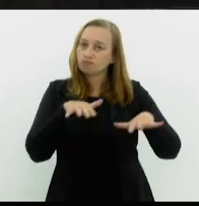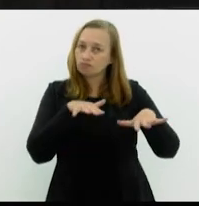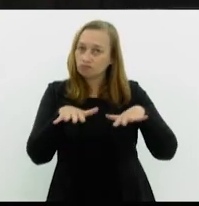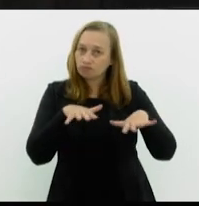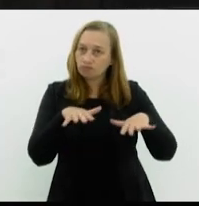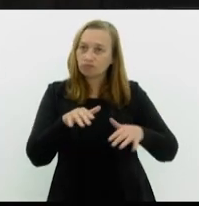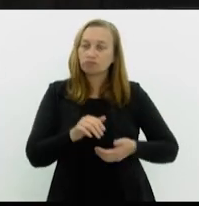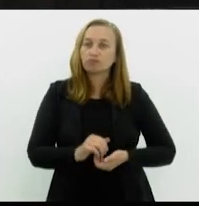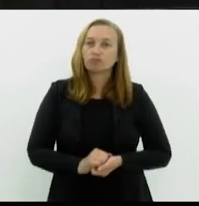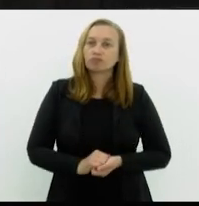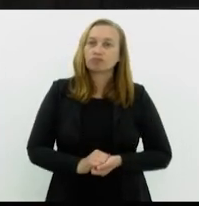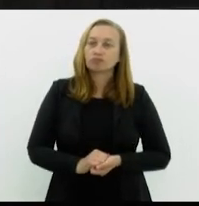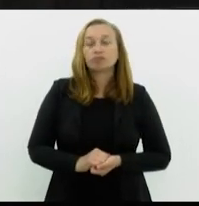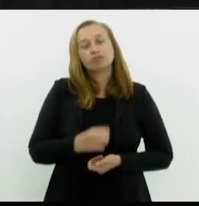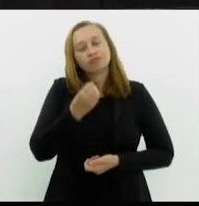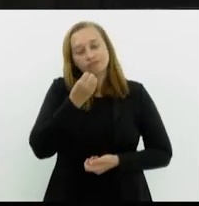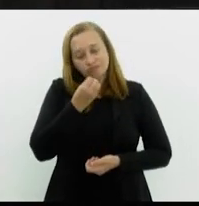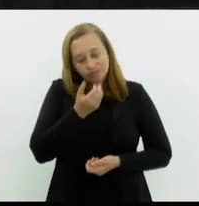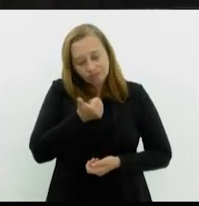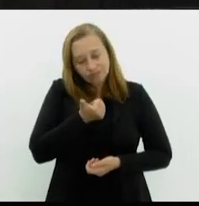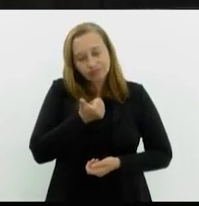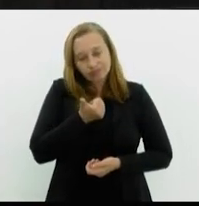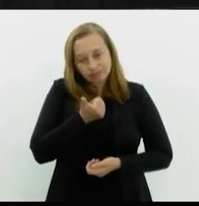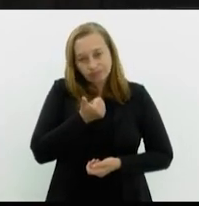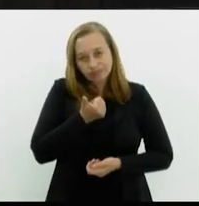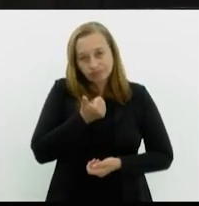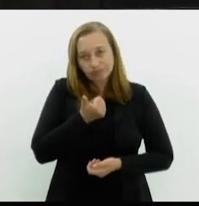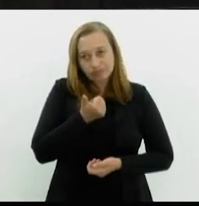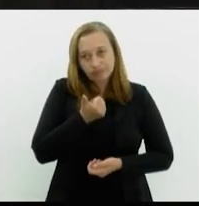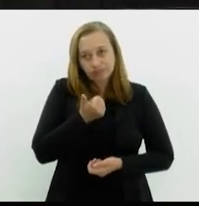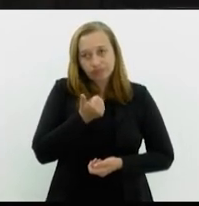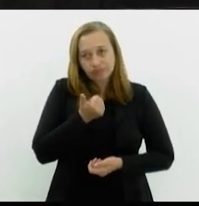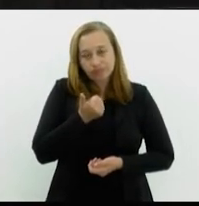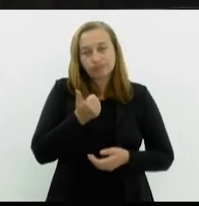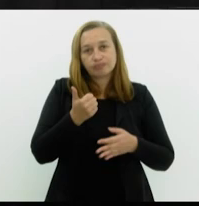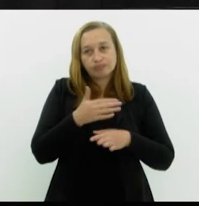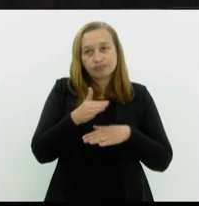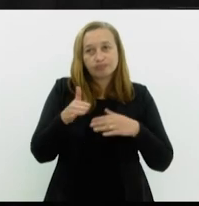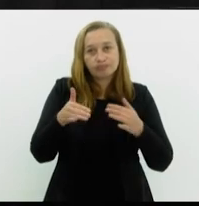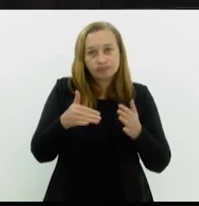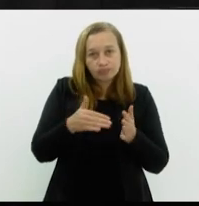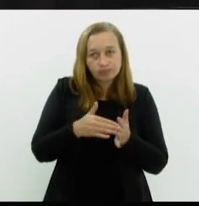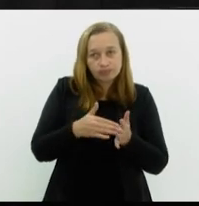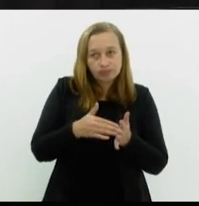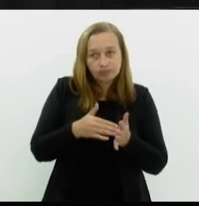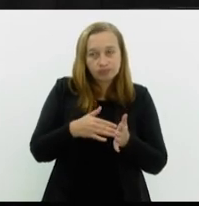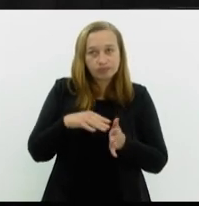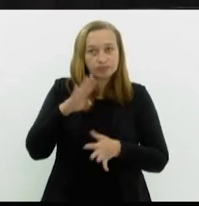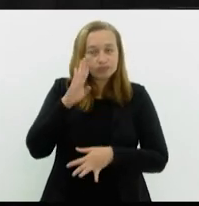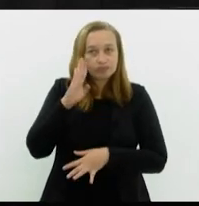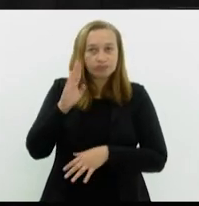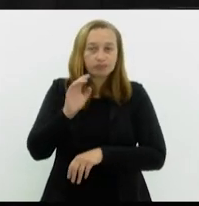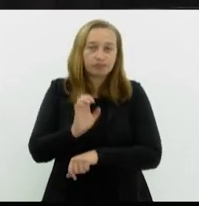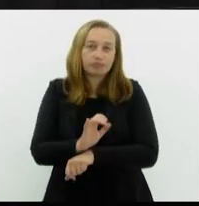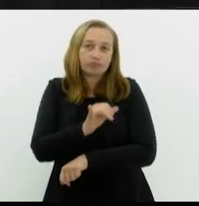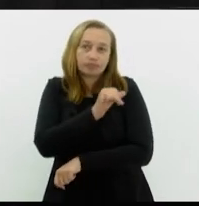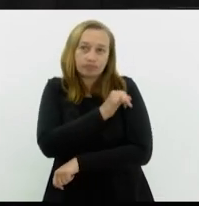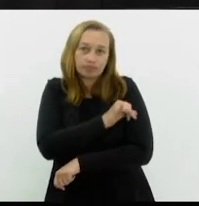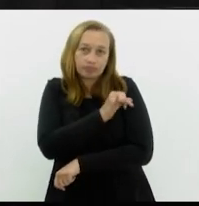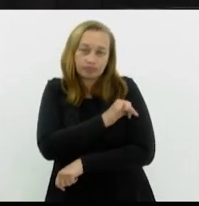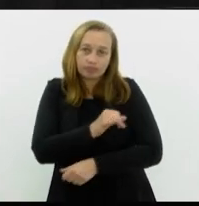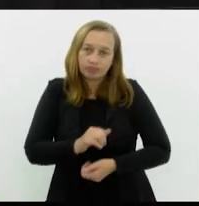movimento que é bom para os contribuintes, mas é bom para o Estado do Rio de